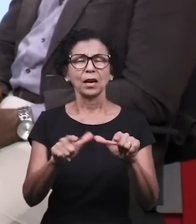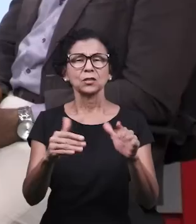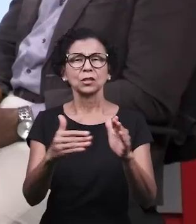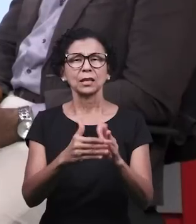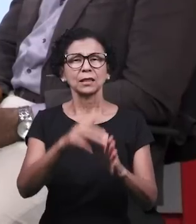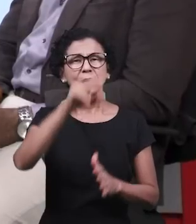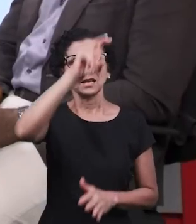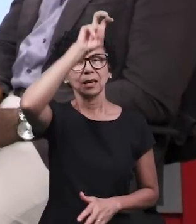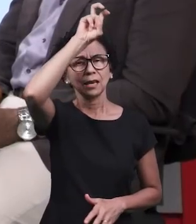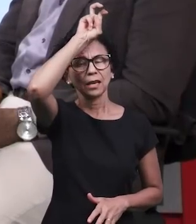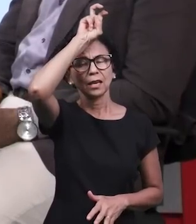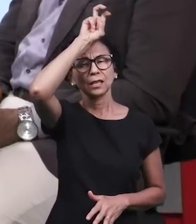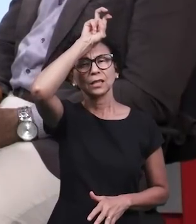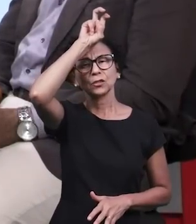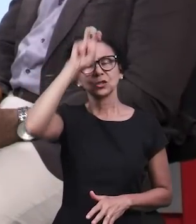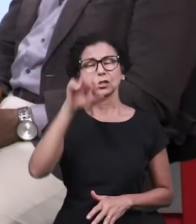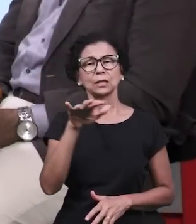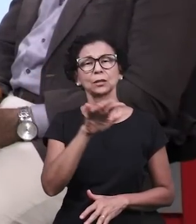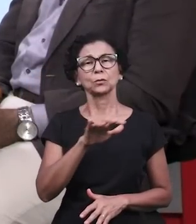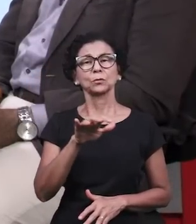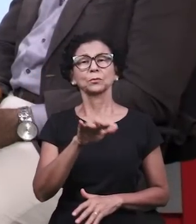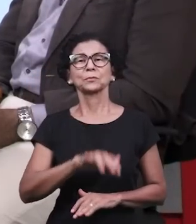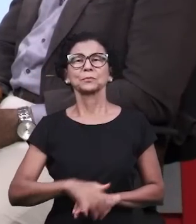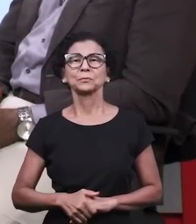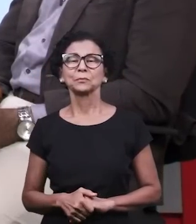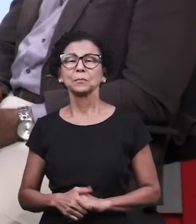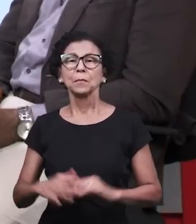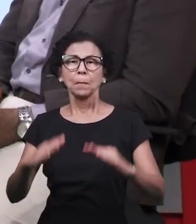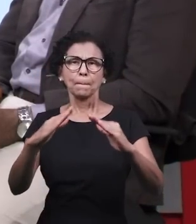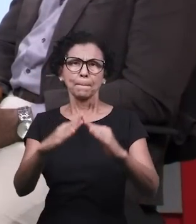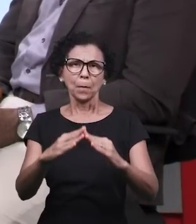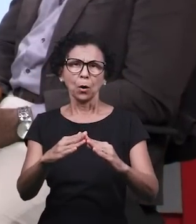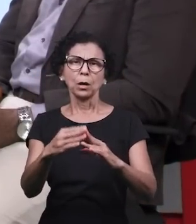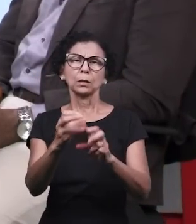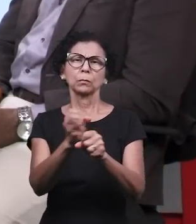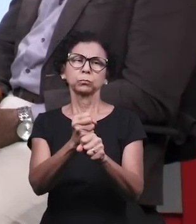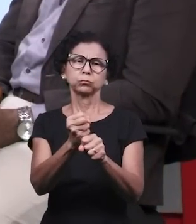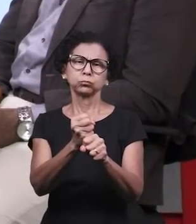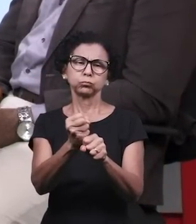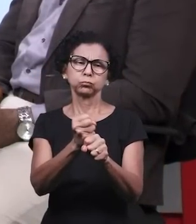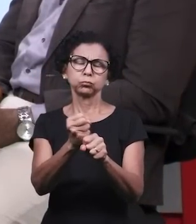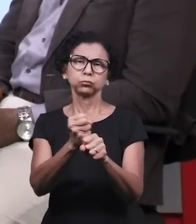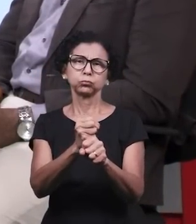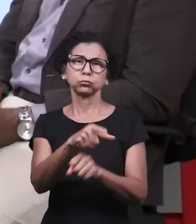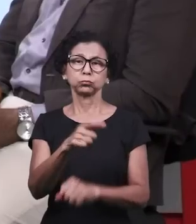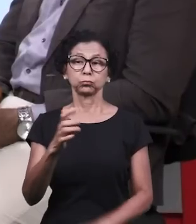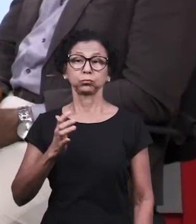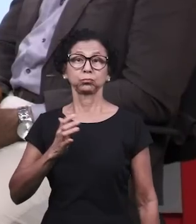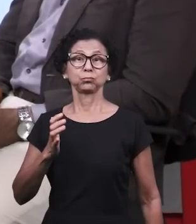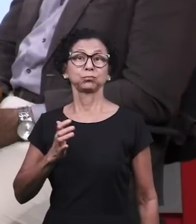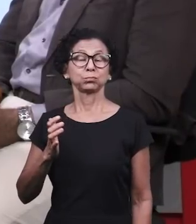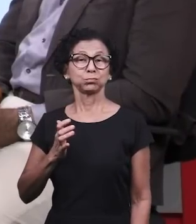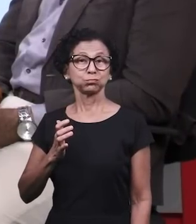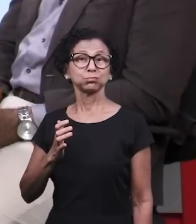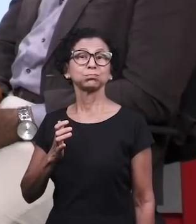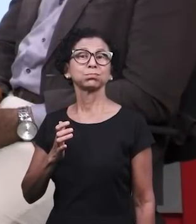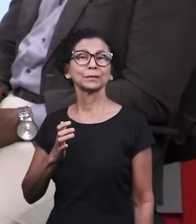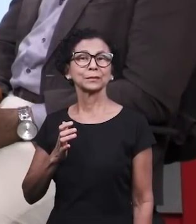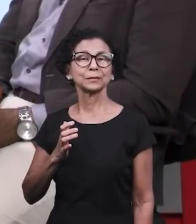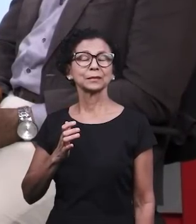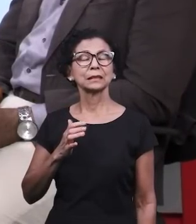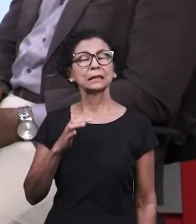está confirmado lá em Atos dos Apóstolos. E dá um detalhe muito interessante, que o pai morreu antes da